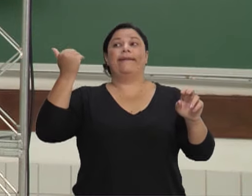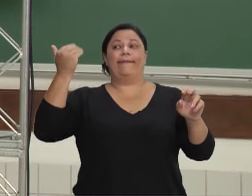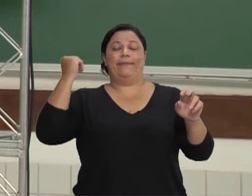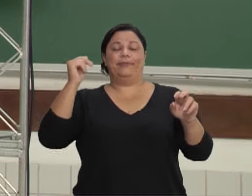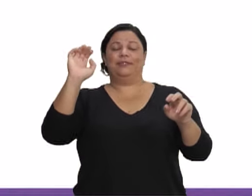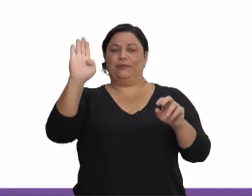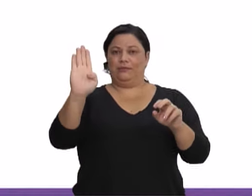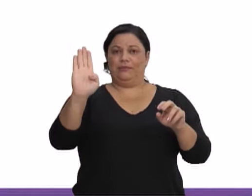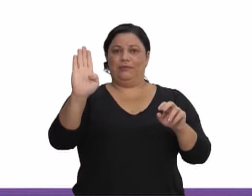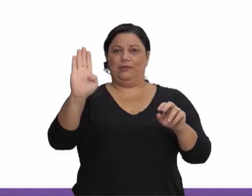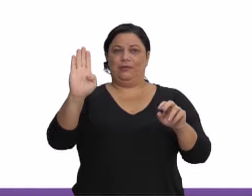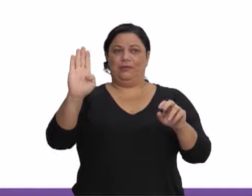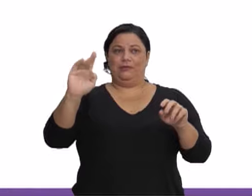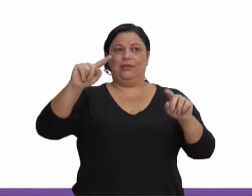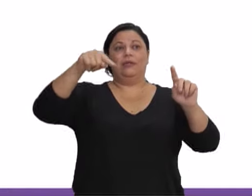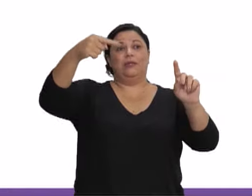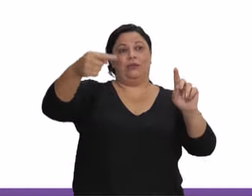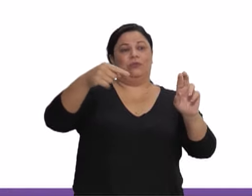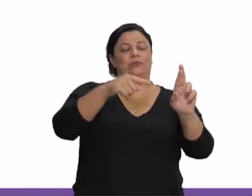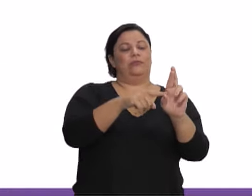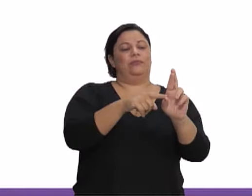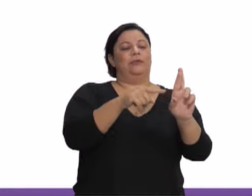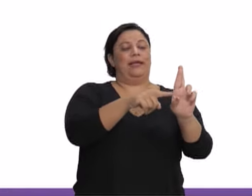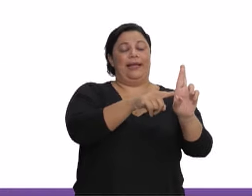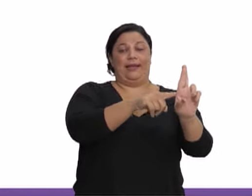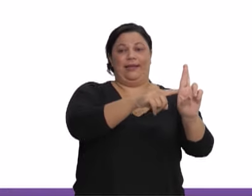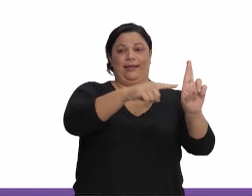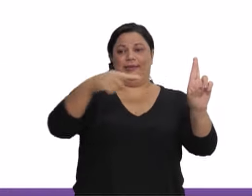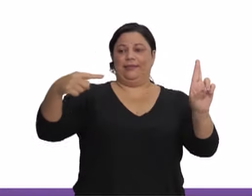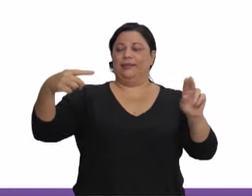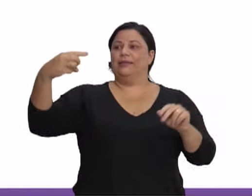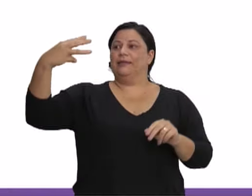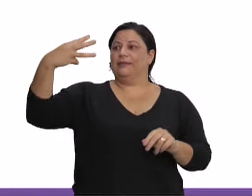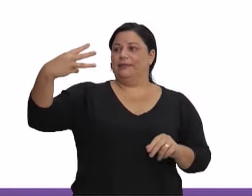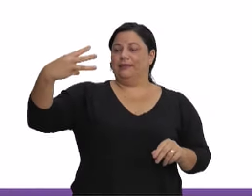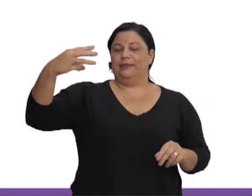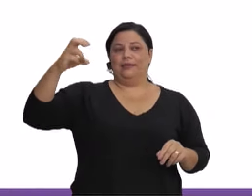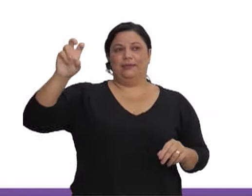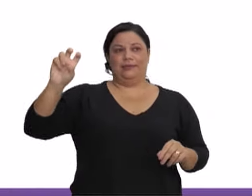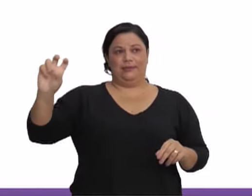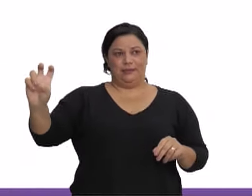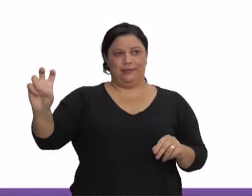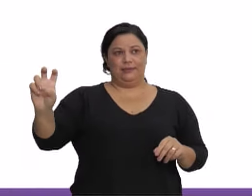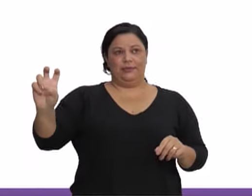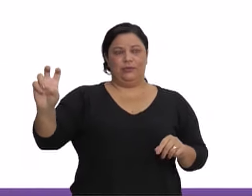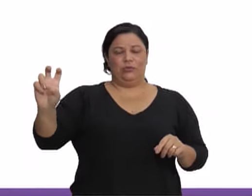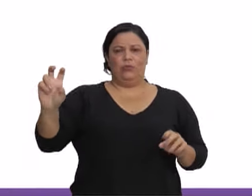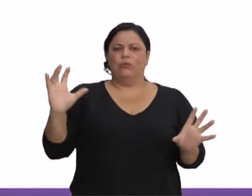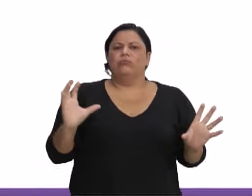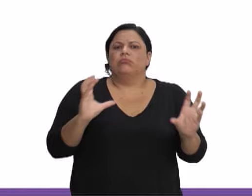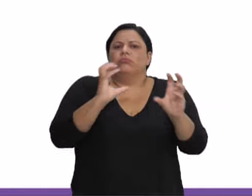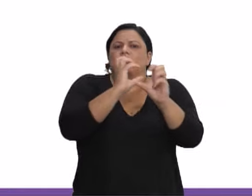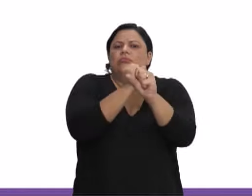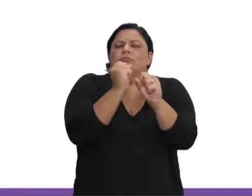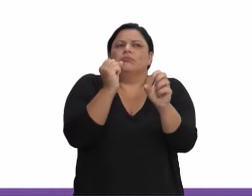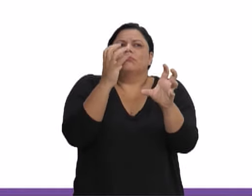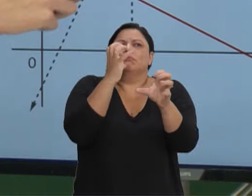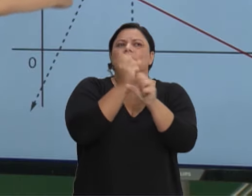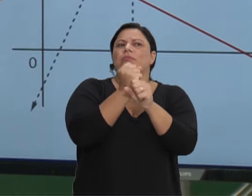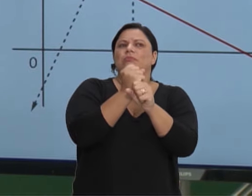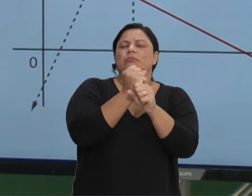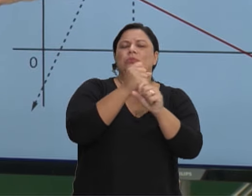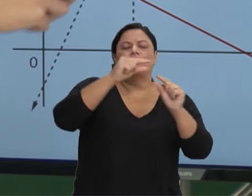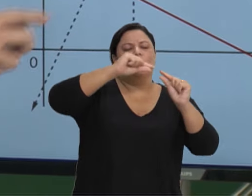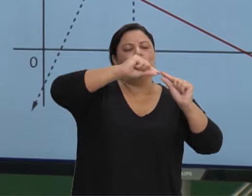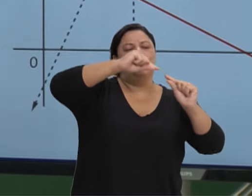lá na questão, que é 3 e 5. Tranquilo? E o que eu quero calcular é essa distância